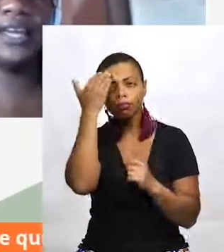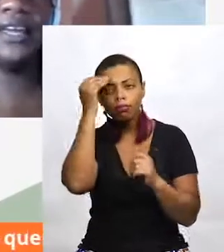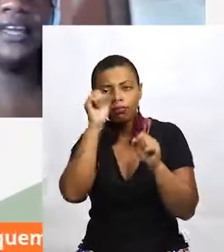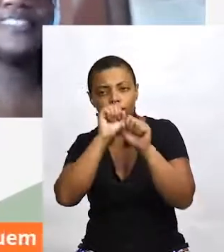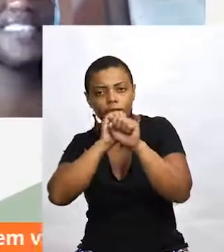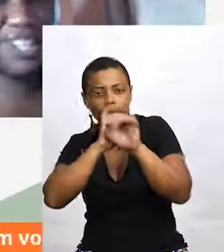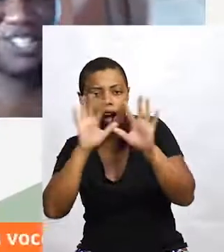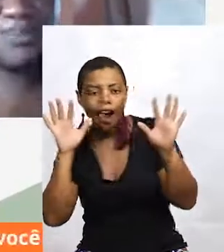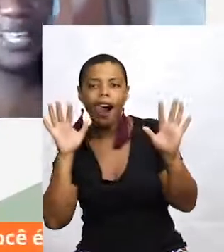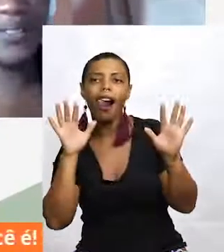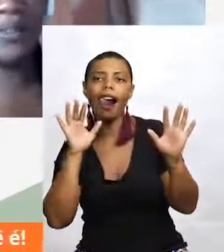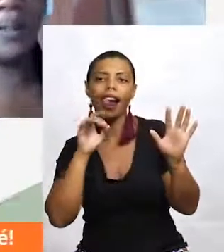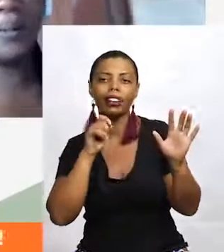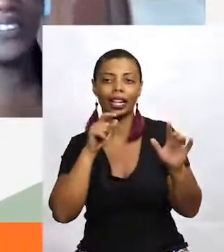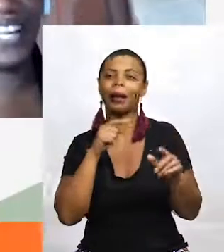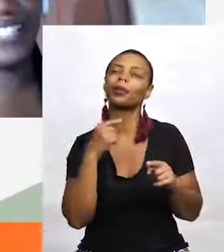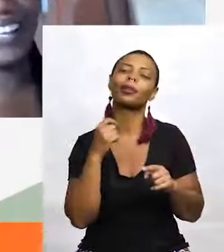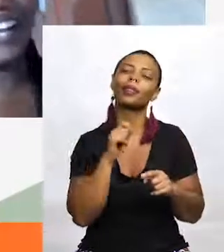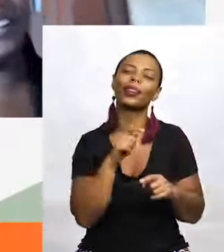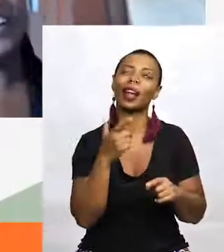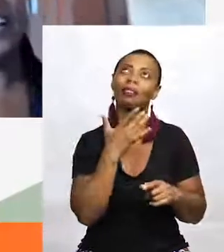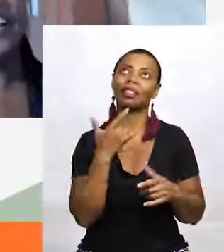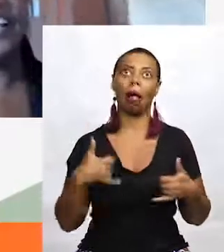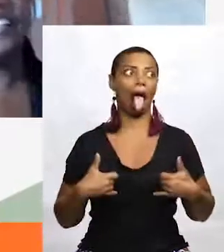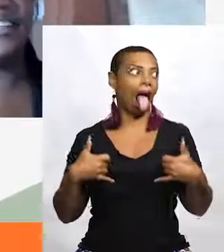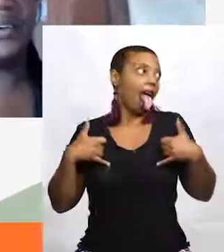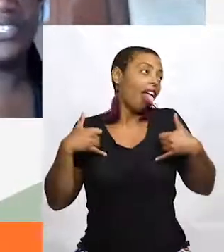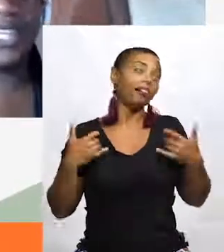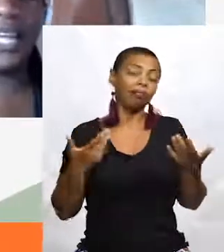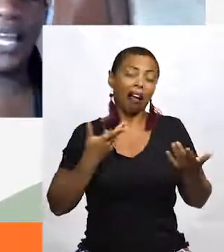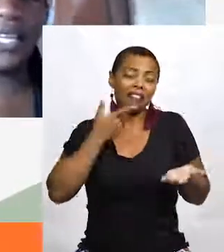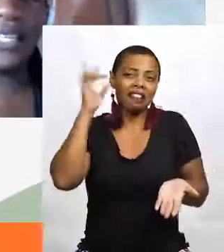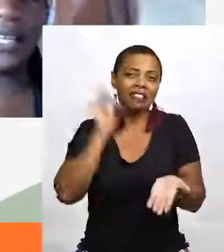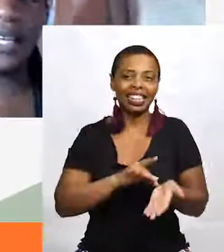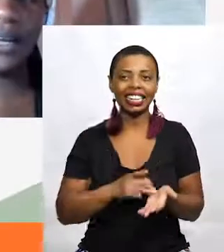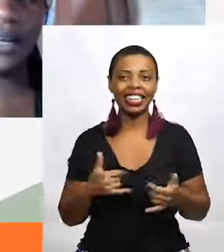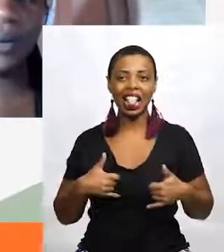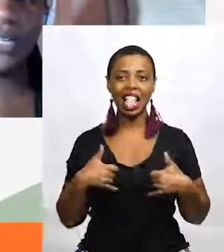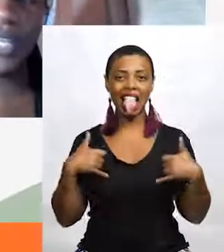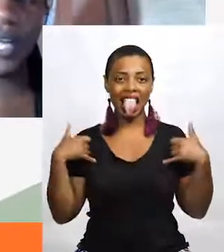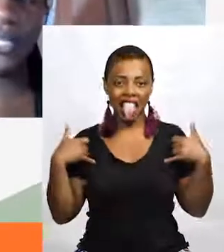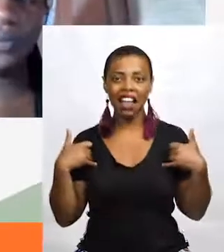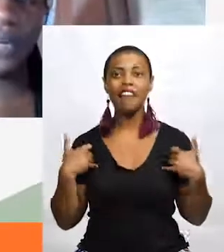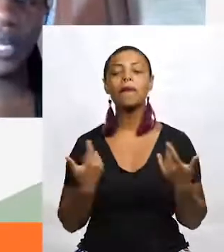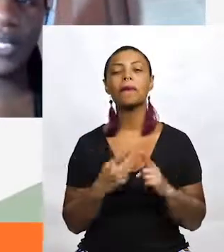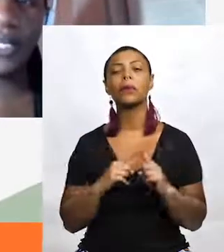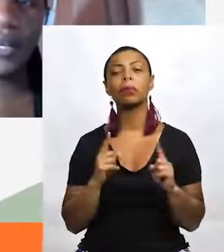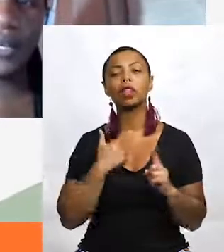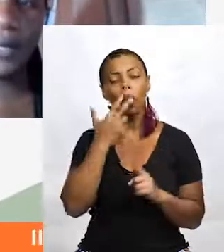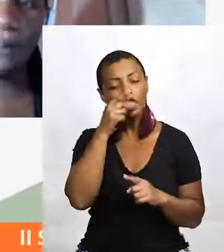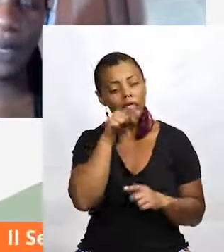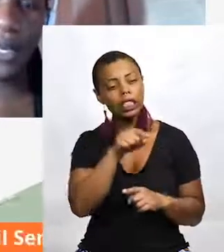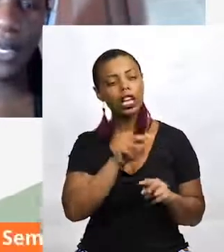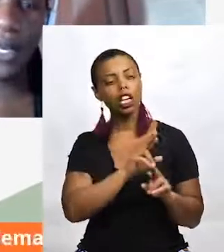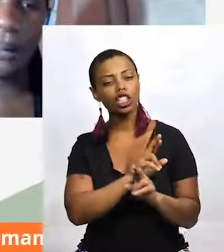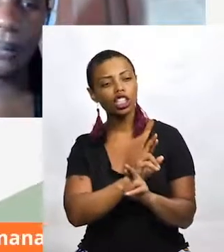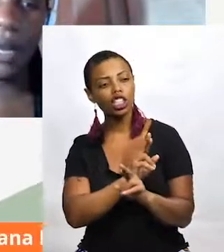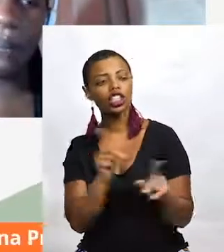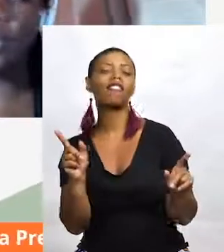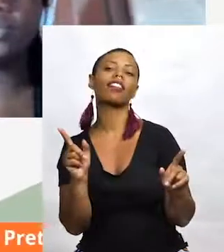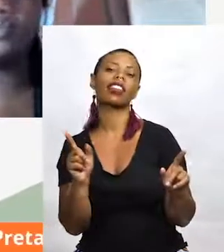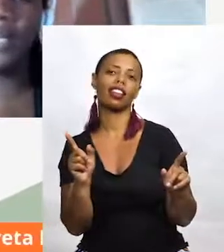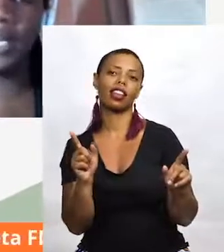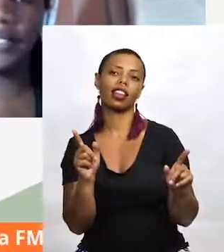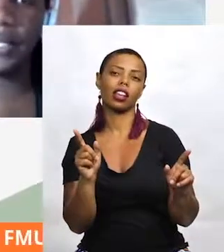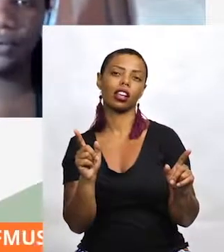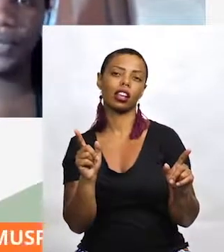do que quem se acha demais, não falou português, claro. Então, acho que essa, eu acho que é a diferença,